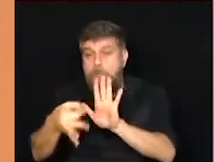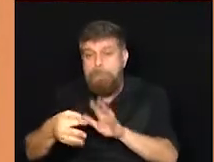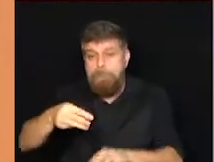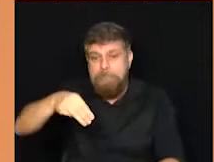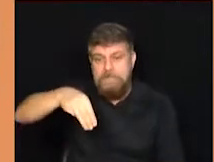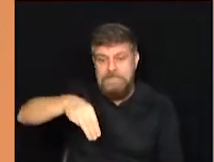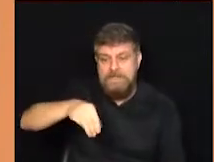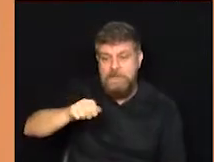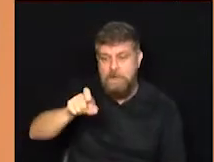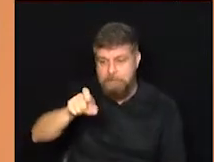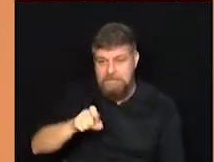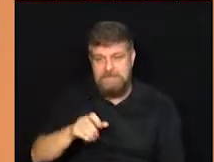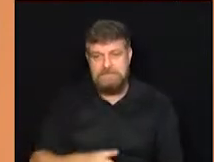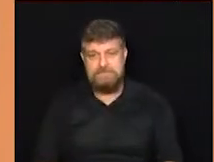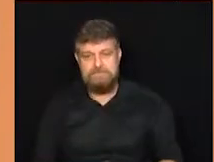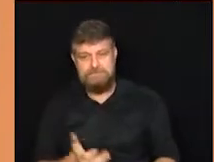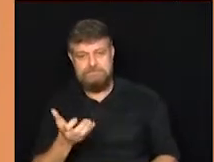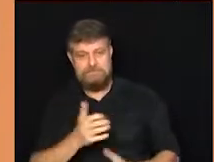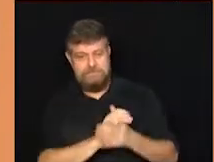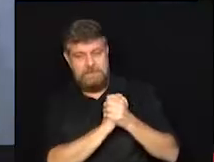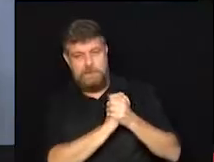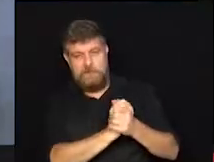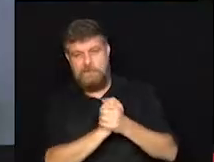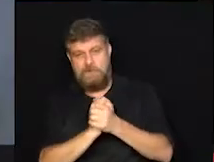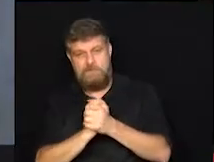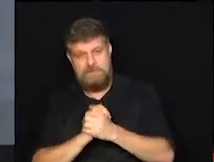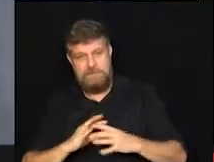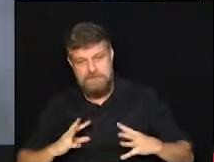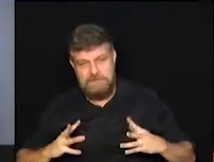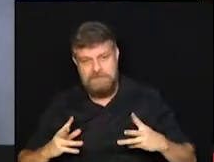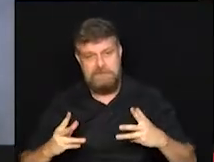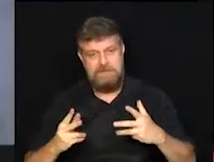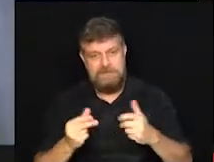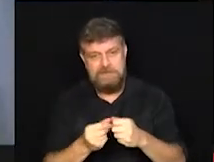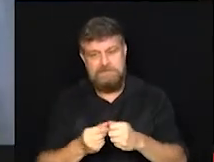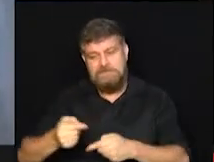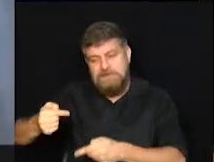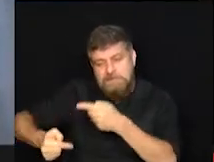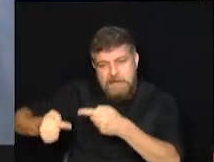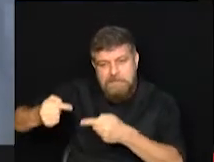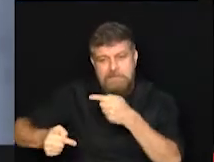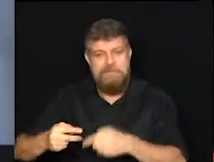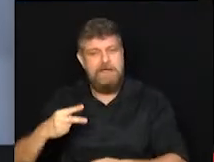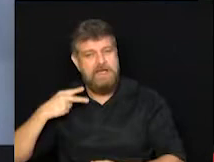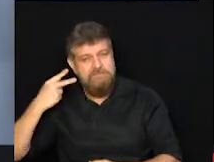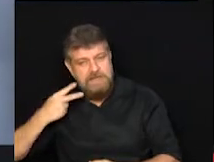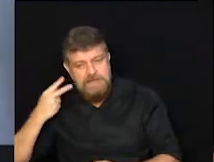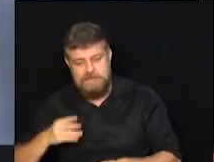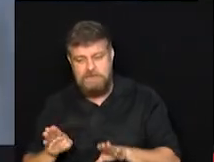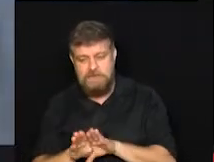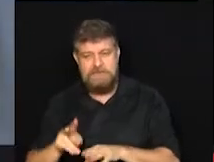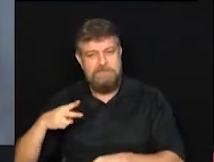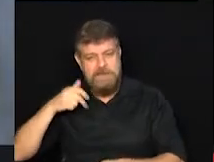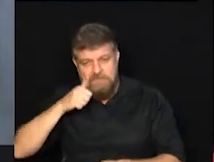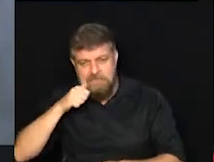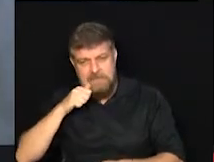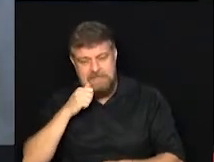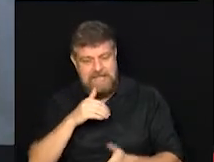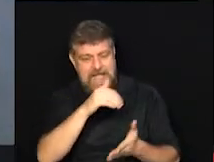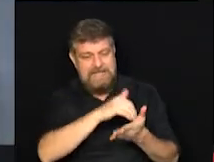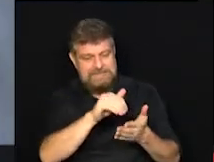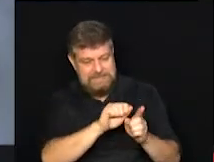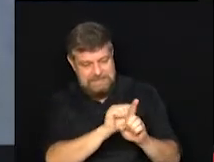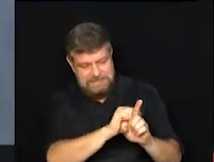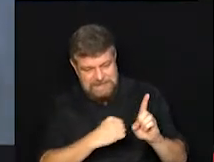Cumprimentar a todos aí da mesa, né? As vereadoras que estão participando, o vereador, a secretária, a Mônica, a nossa